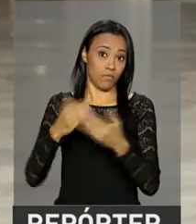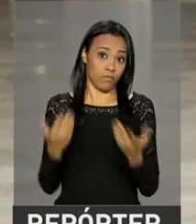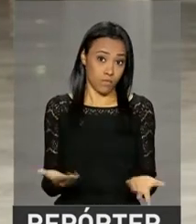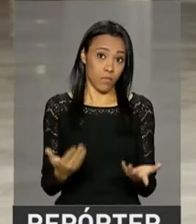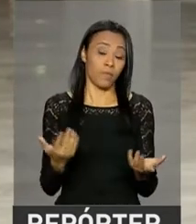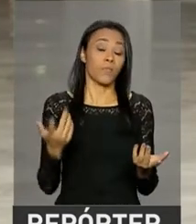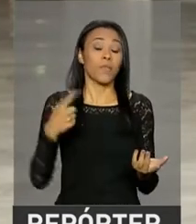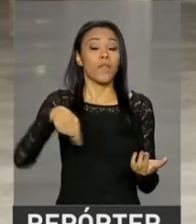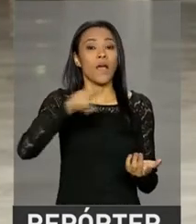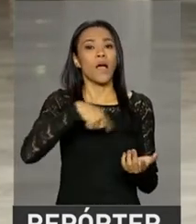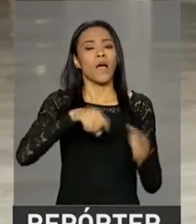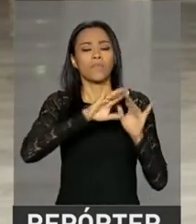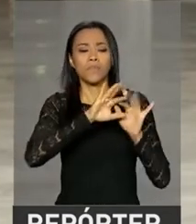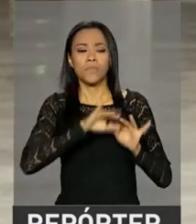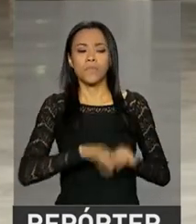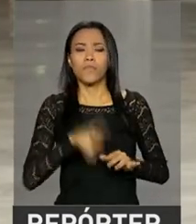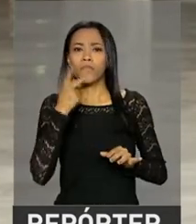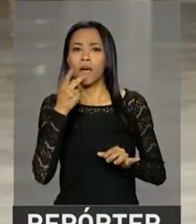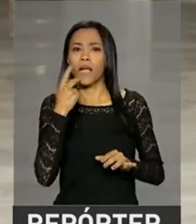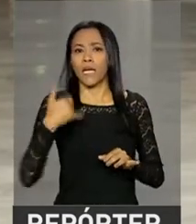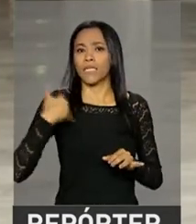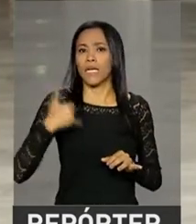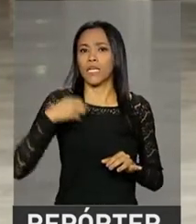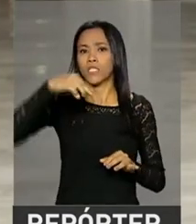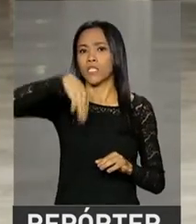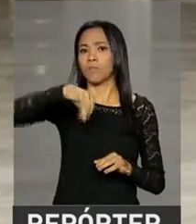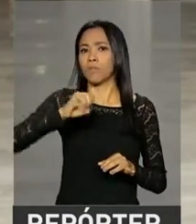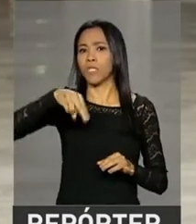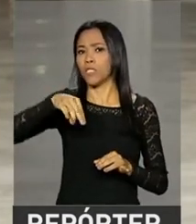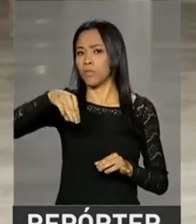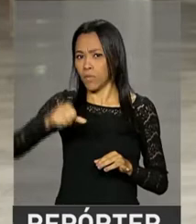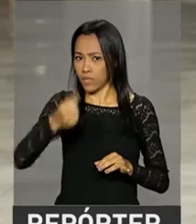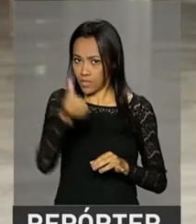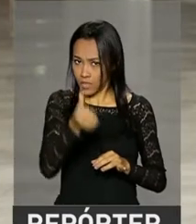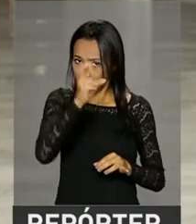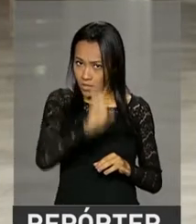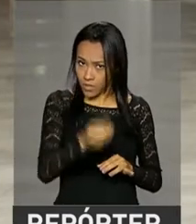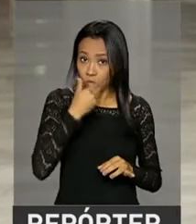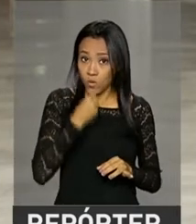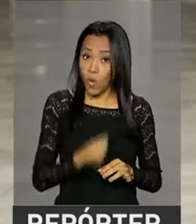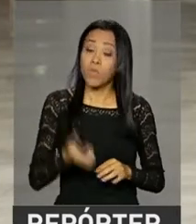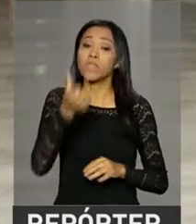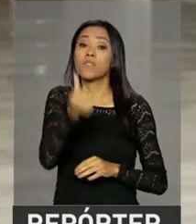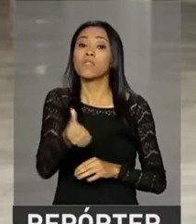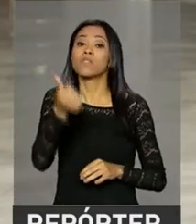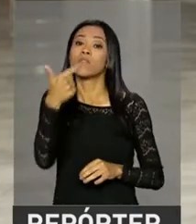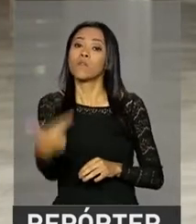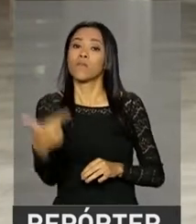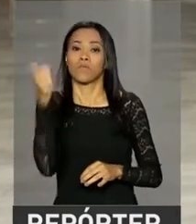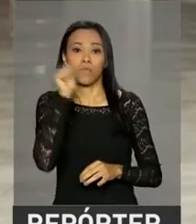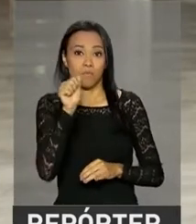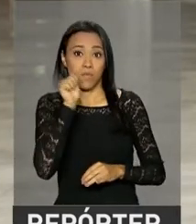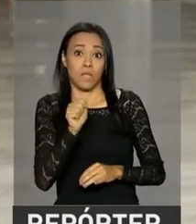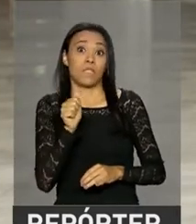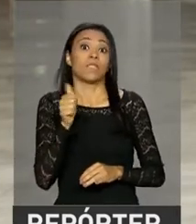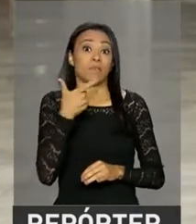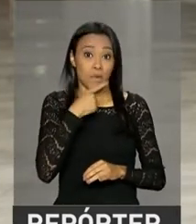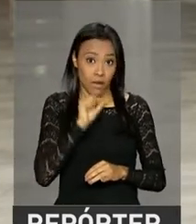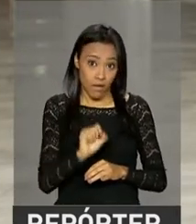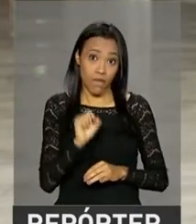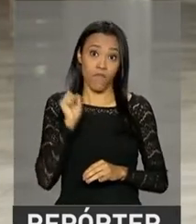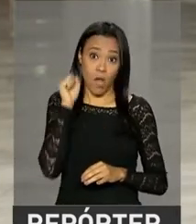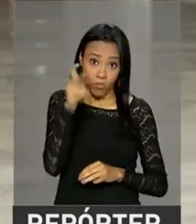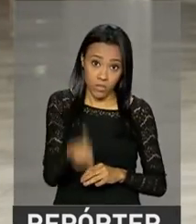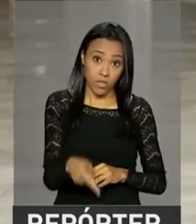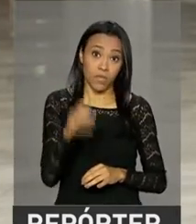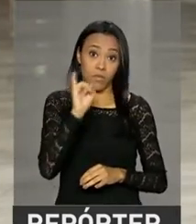do relator indica uma idade mínima de 65 anos para os homens e 62 anos para as mulheres para quem for se aposentar